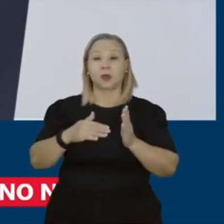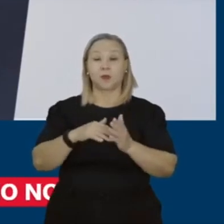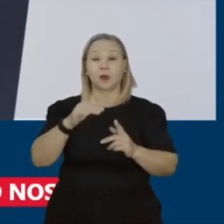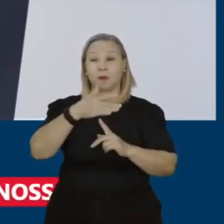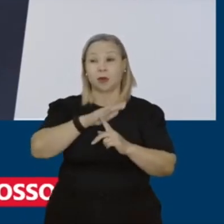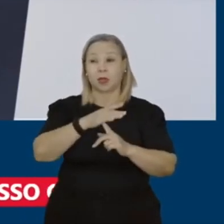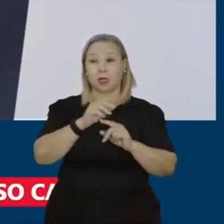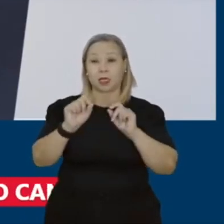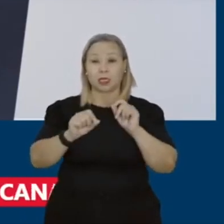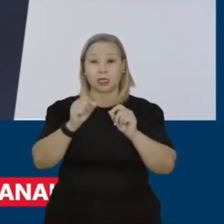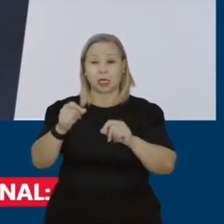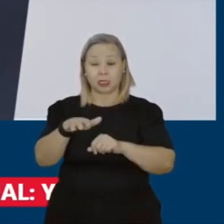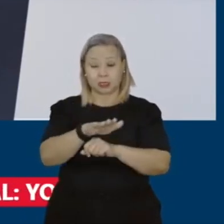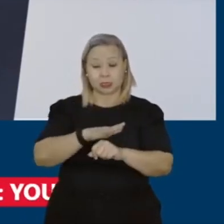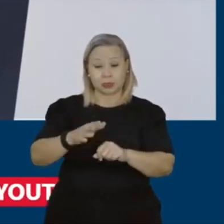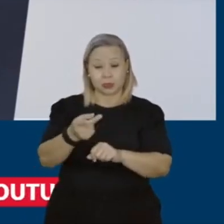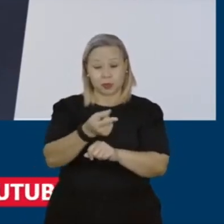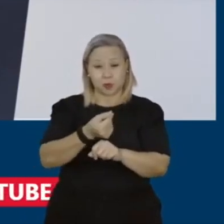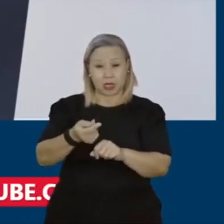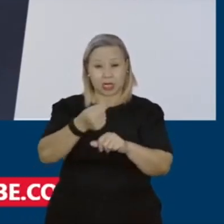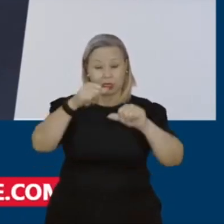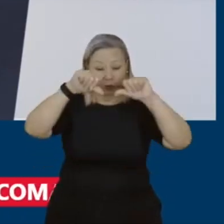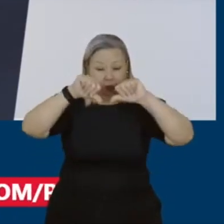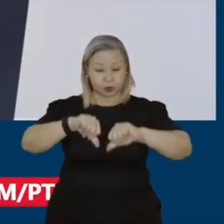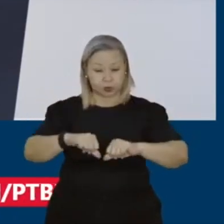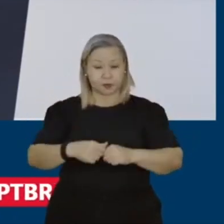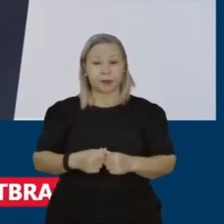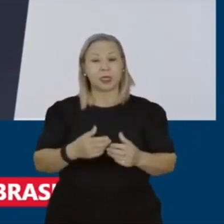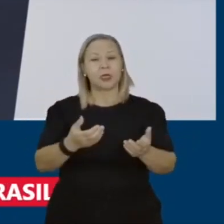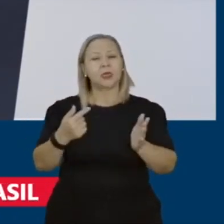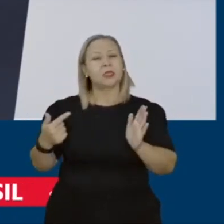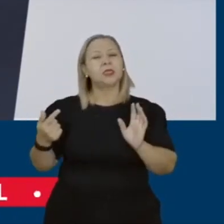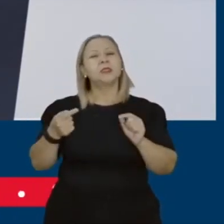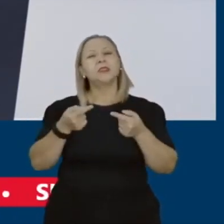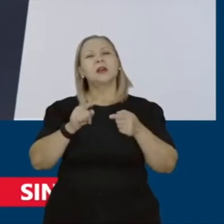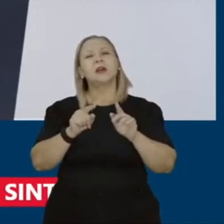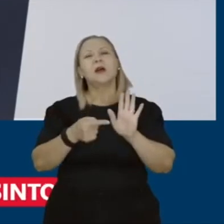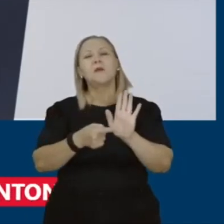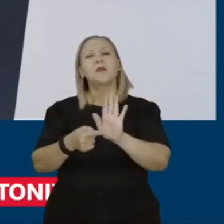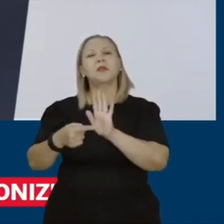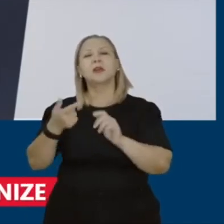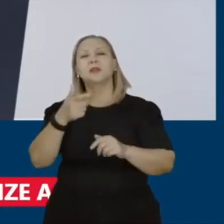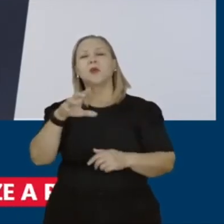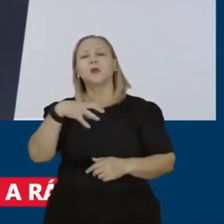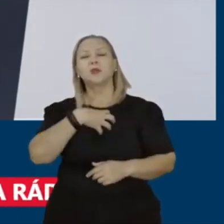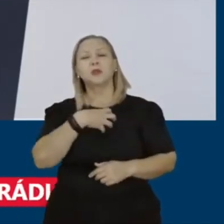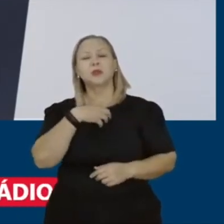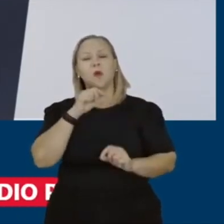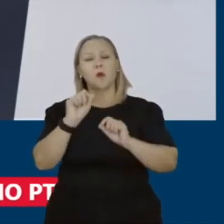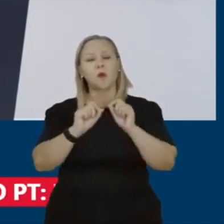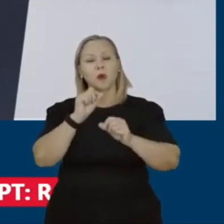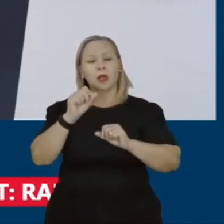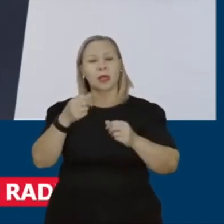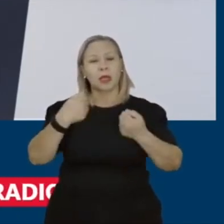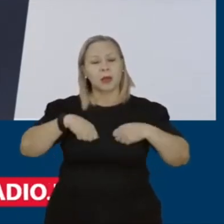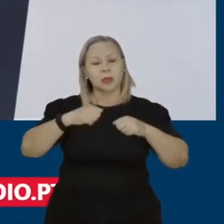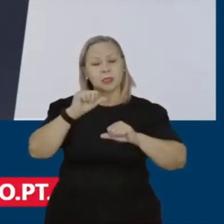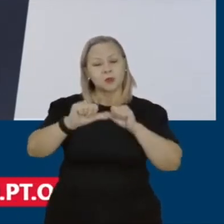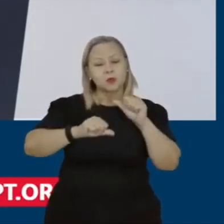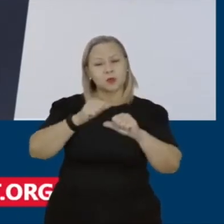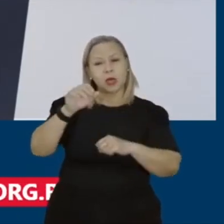que é esse neoliberalismo nefasto, mas eu queria que você apontasse outras situações também. O que precisa mudar no Estado, na sua